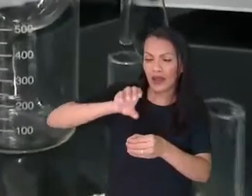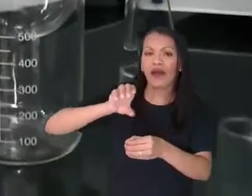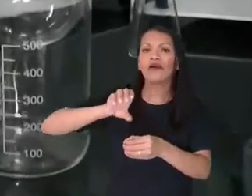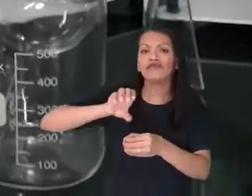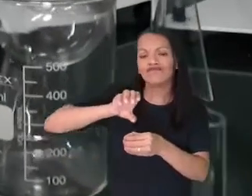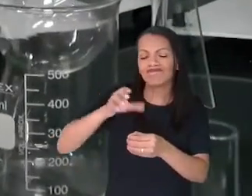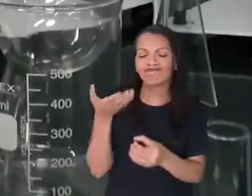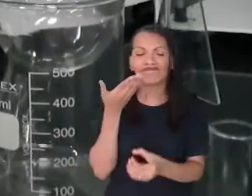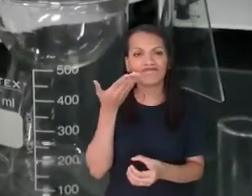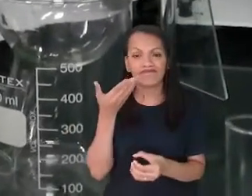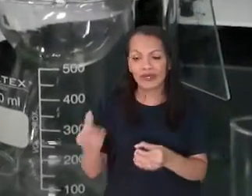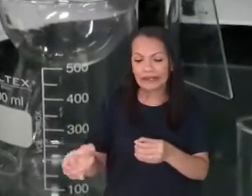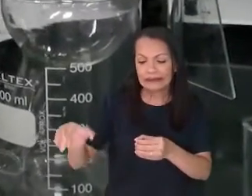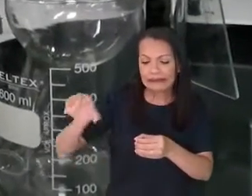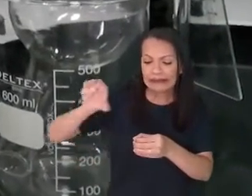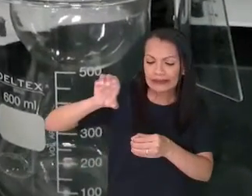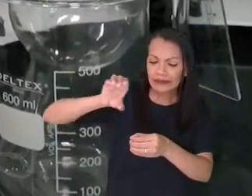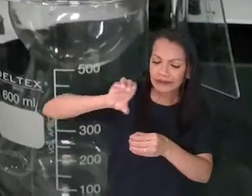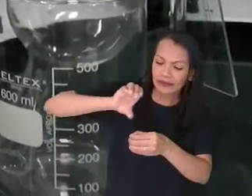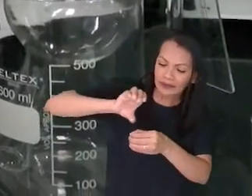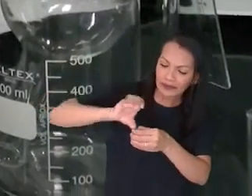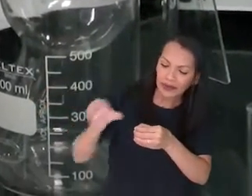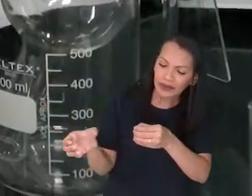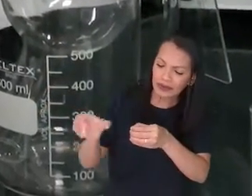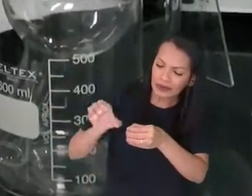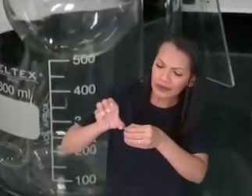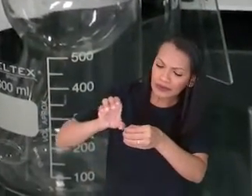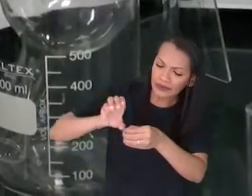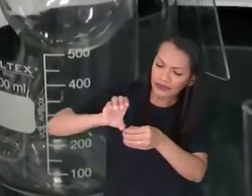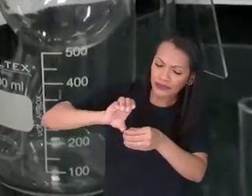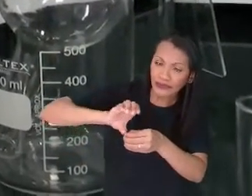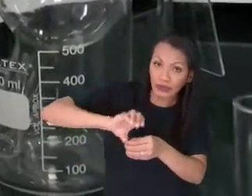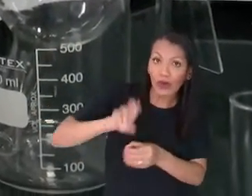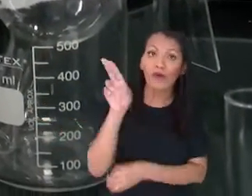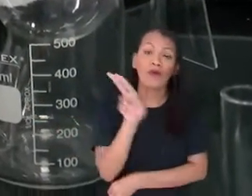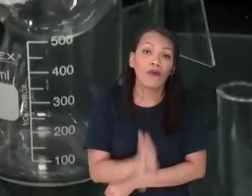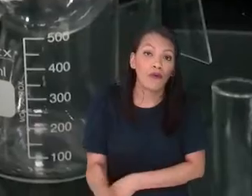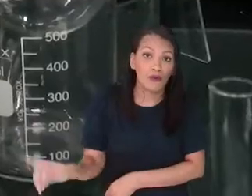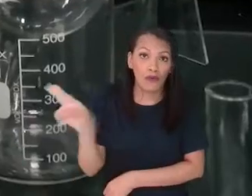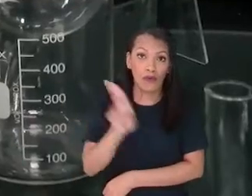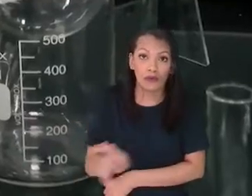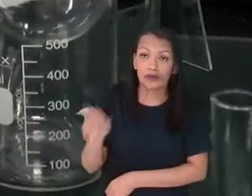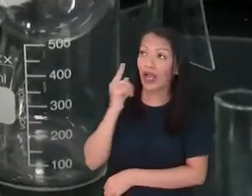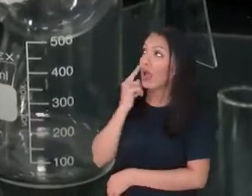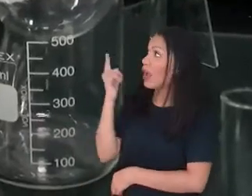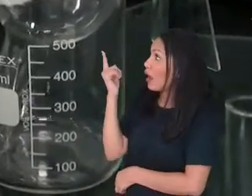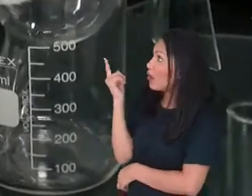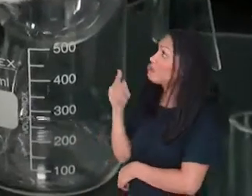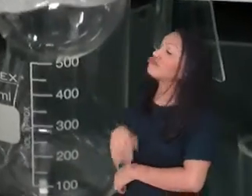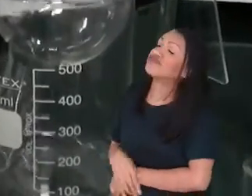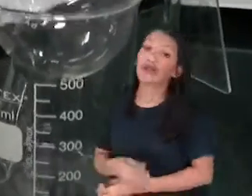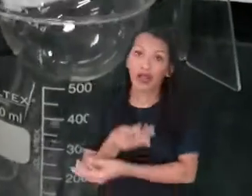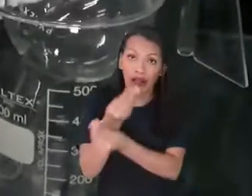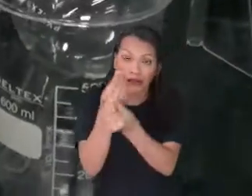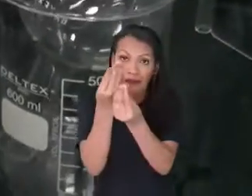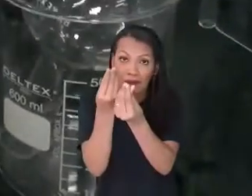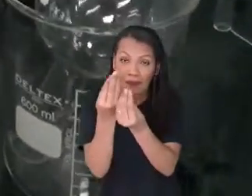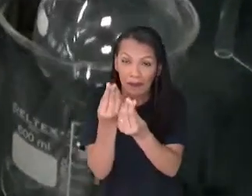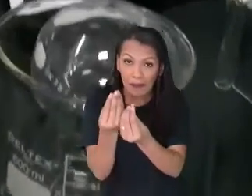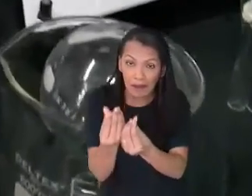bem apoiado no becker e eu vou utilizá-lo para que esse líquido que está saindo, ele